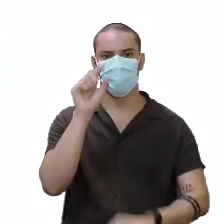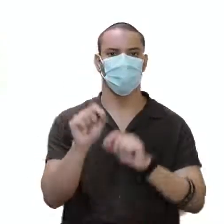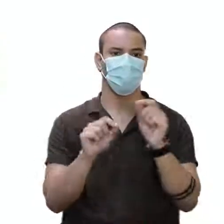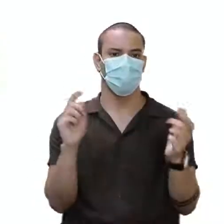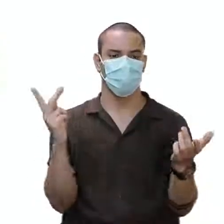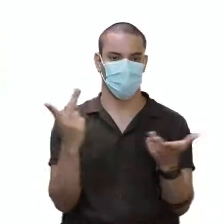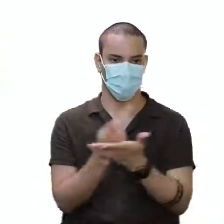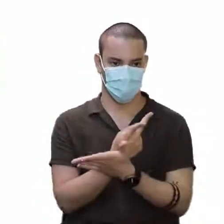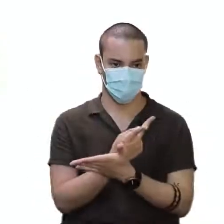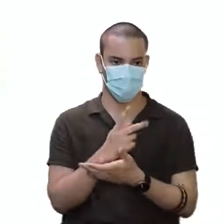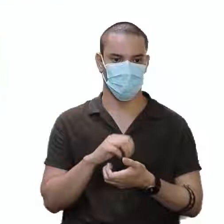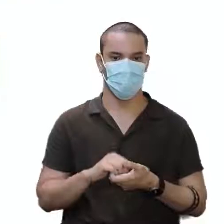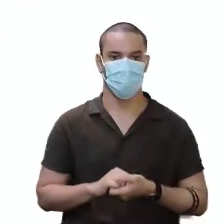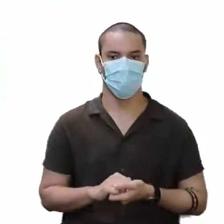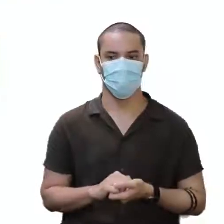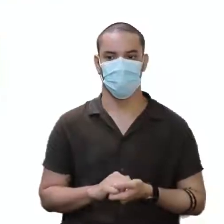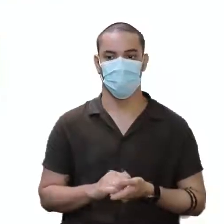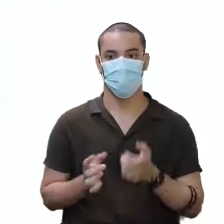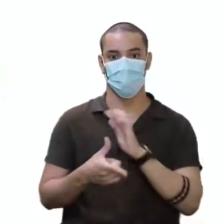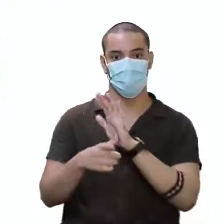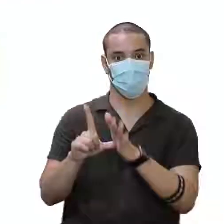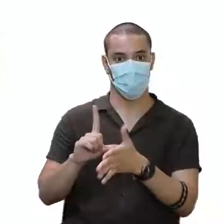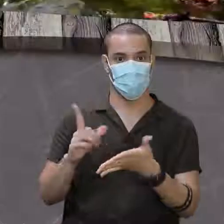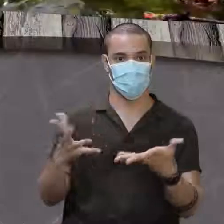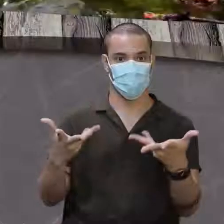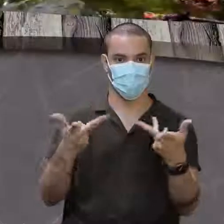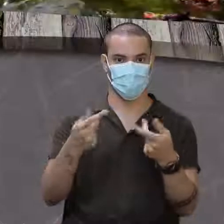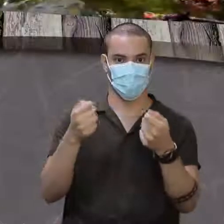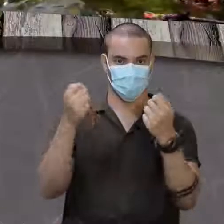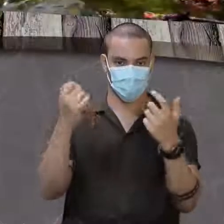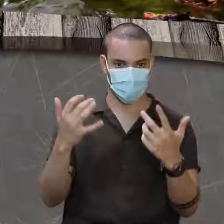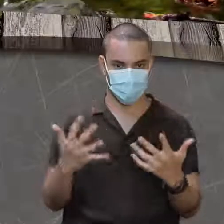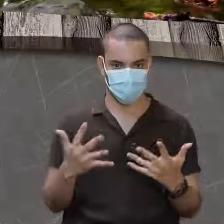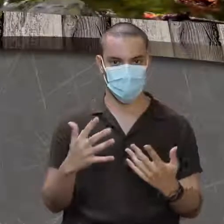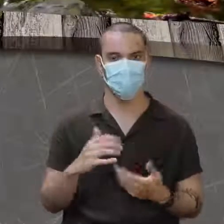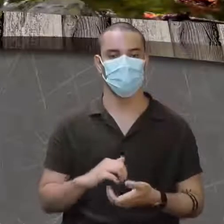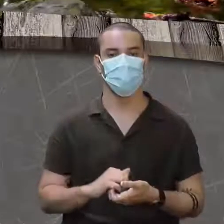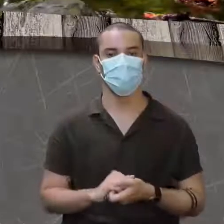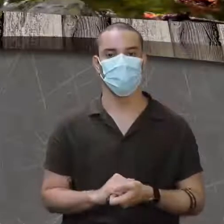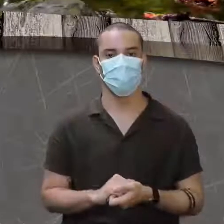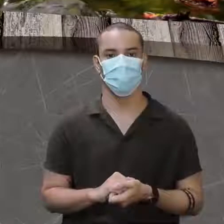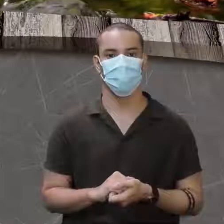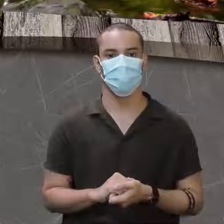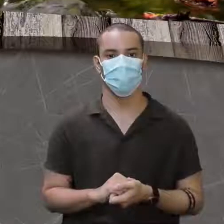ó, antes da gente falar sobre habilidade.